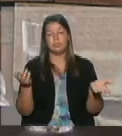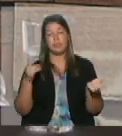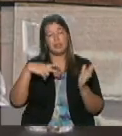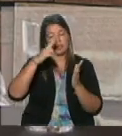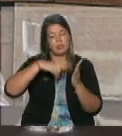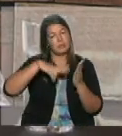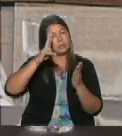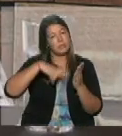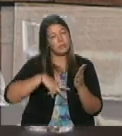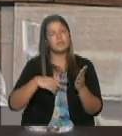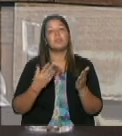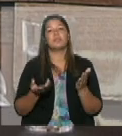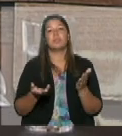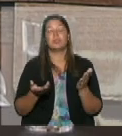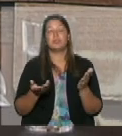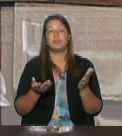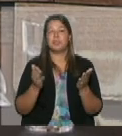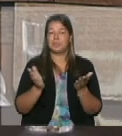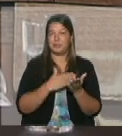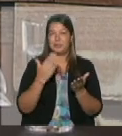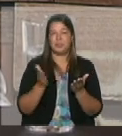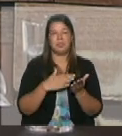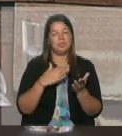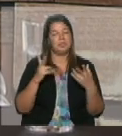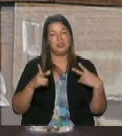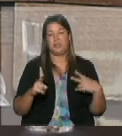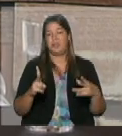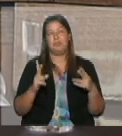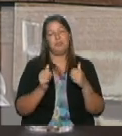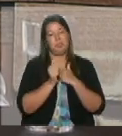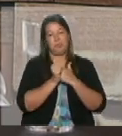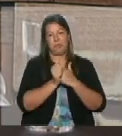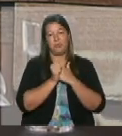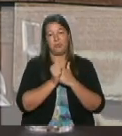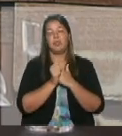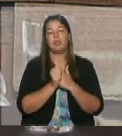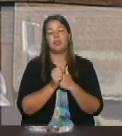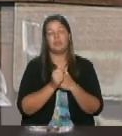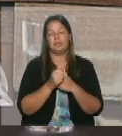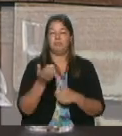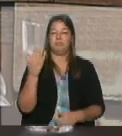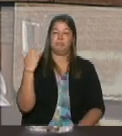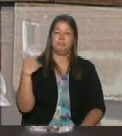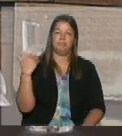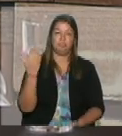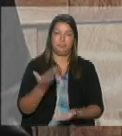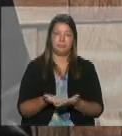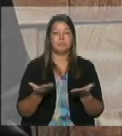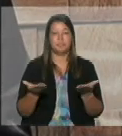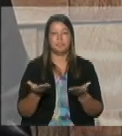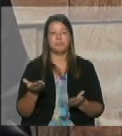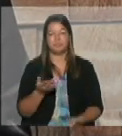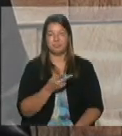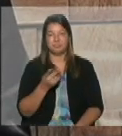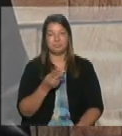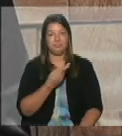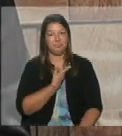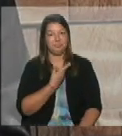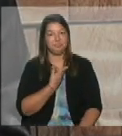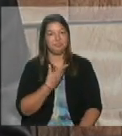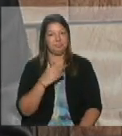a leitura, os livros sempre me acompanharam desde a infância. Vocês foram bons parceiros,